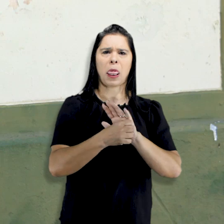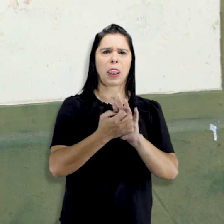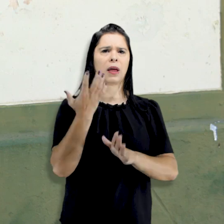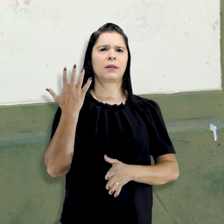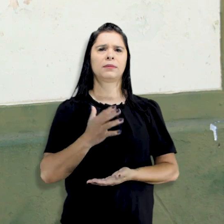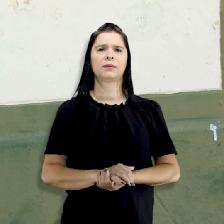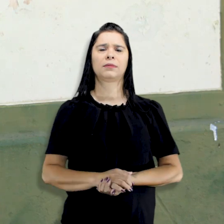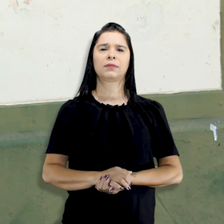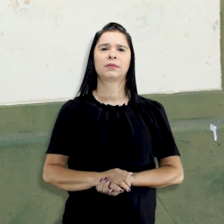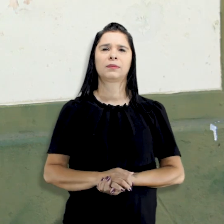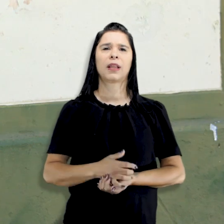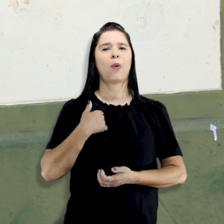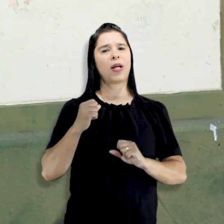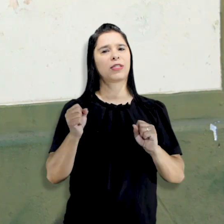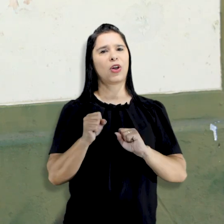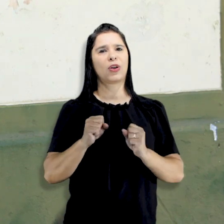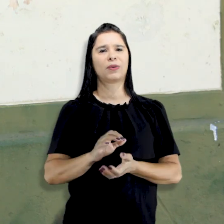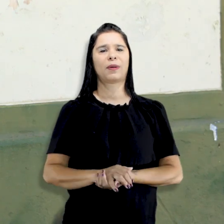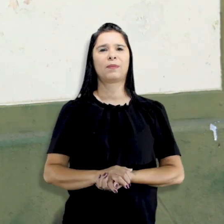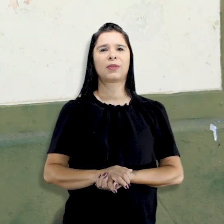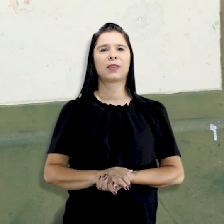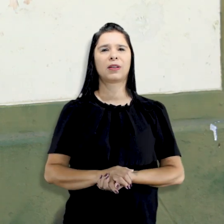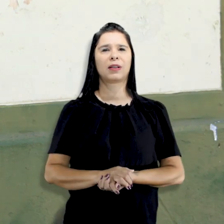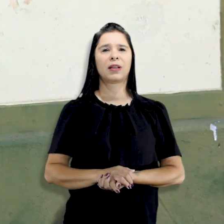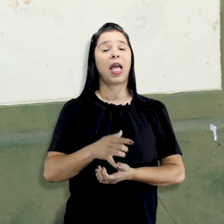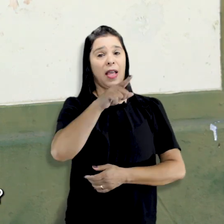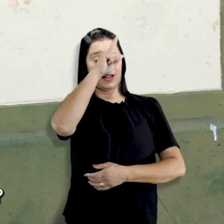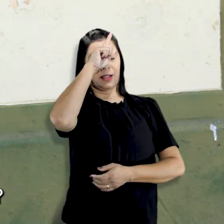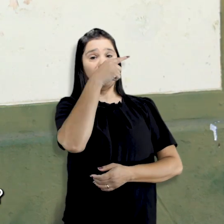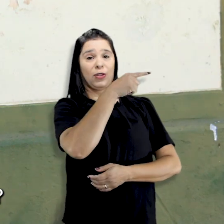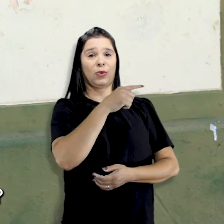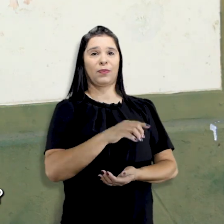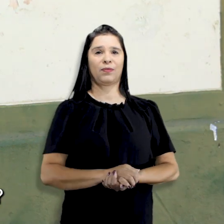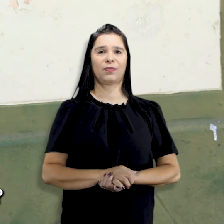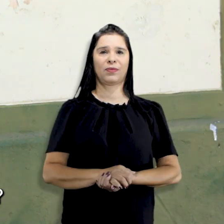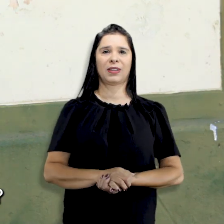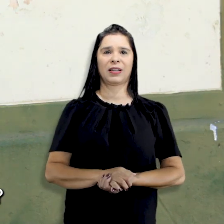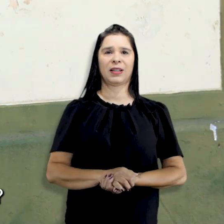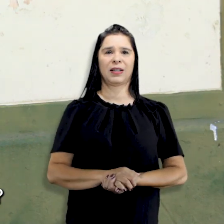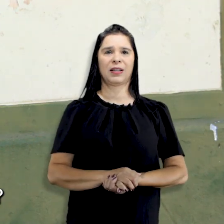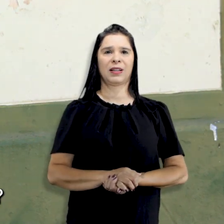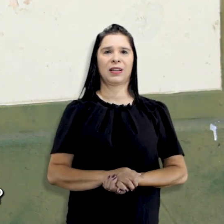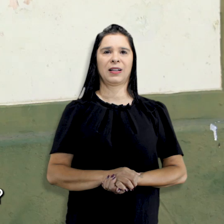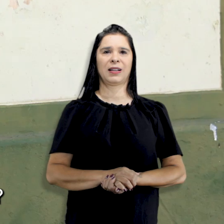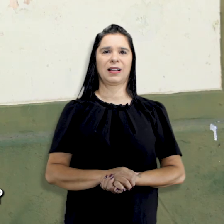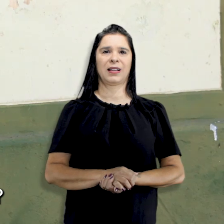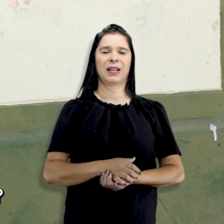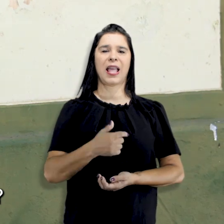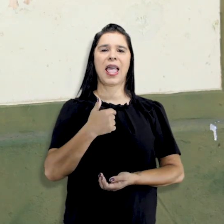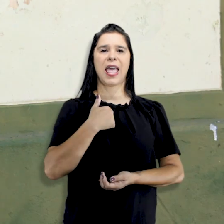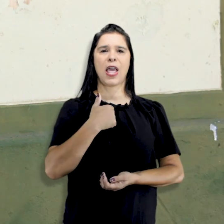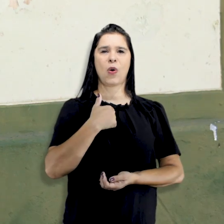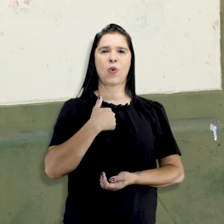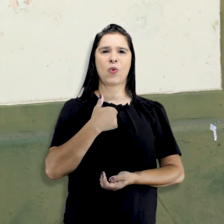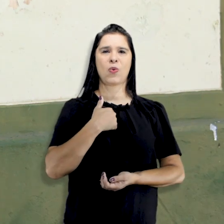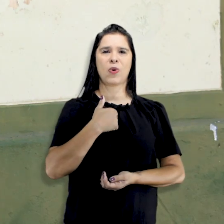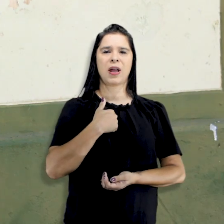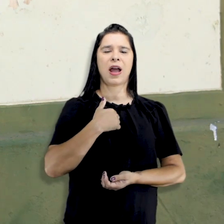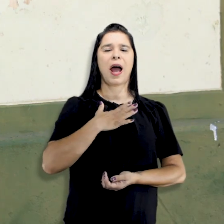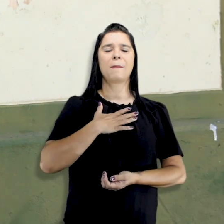adoro. Foi eu que fiz, entendeu? Então quer dizer, o foi eu que fiz, quer dizer, eu que fiz a minha vida, entendeu? Eu